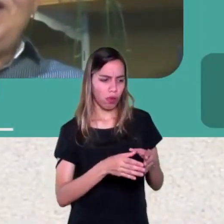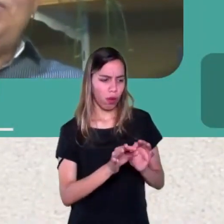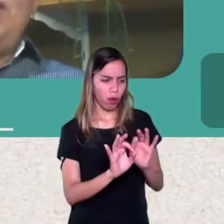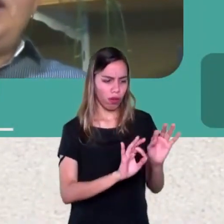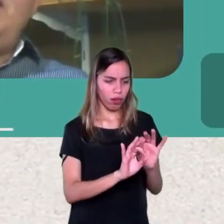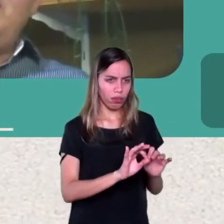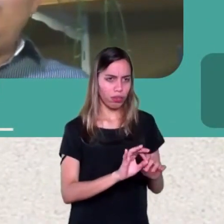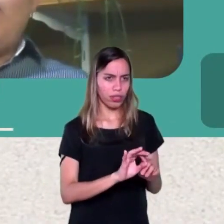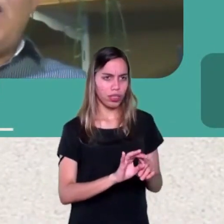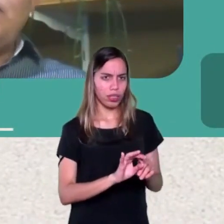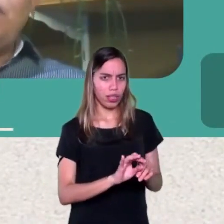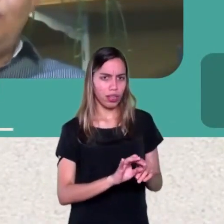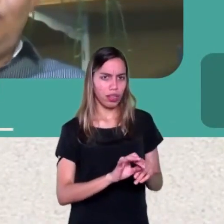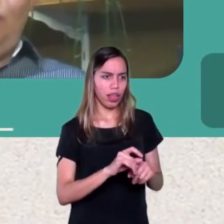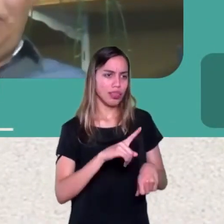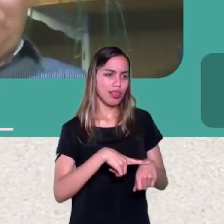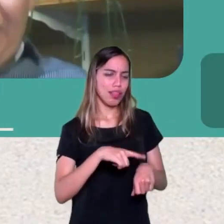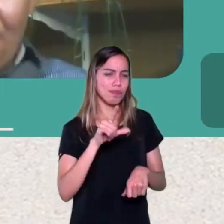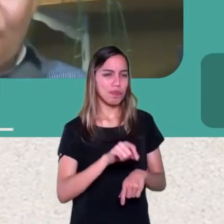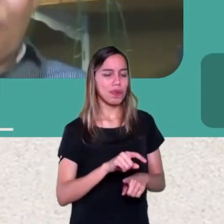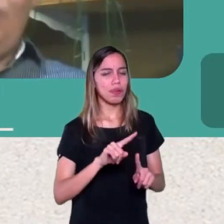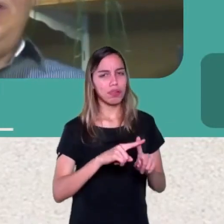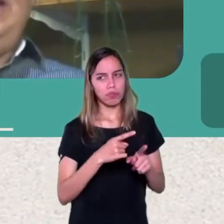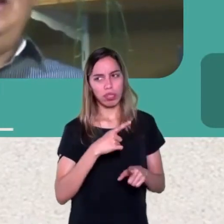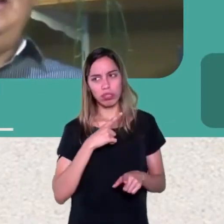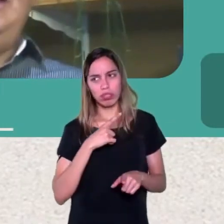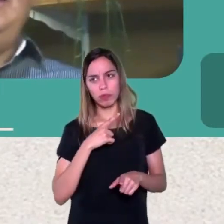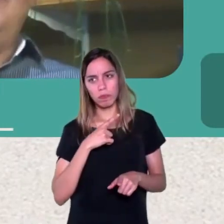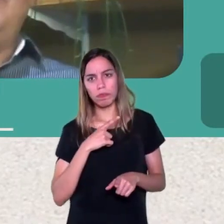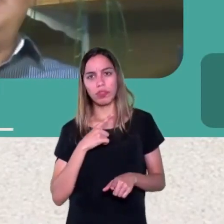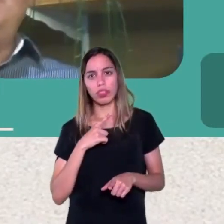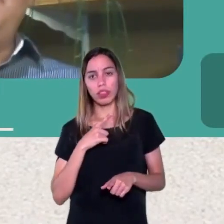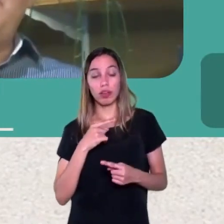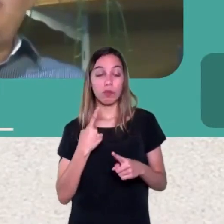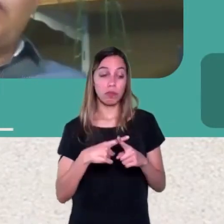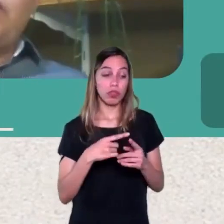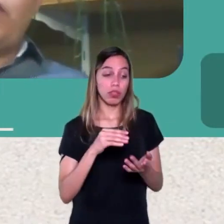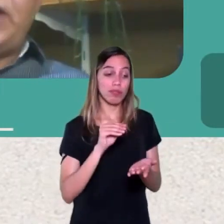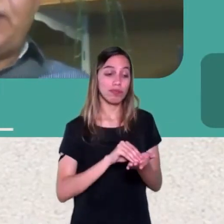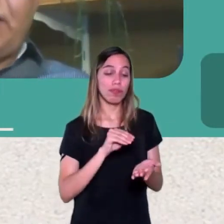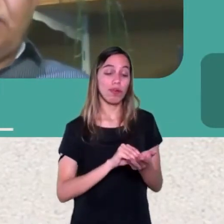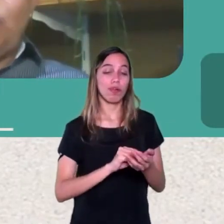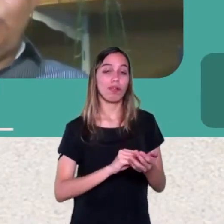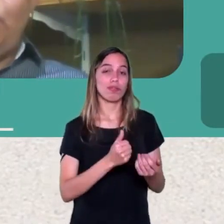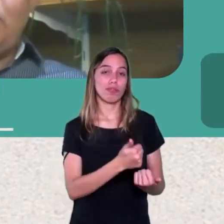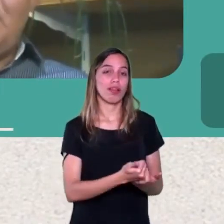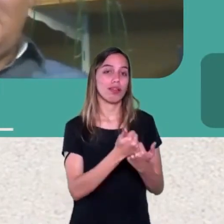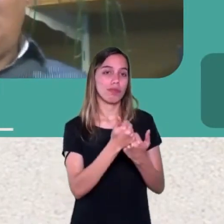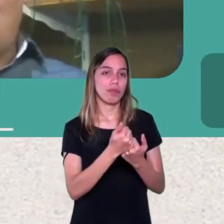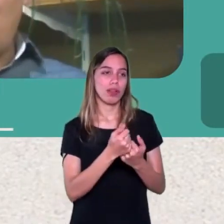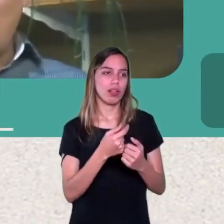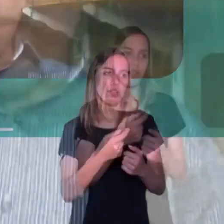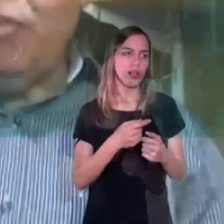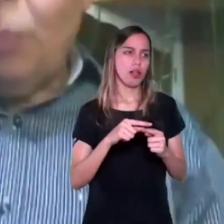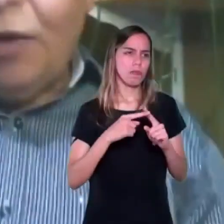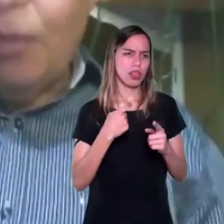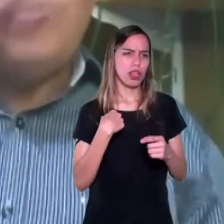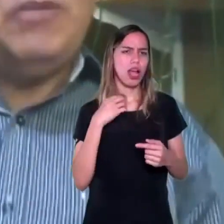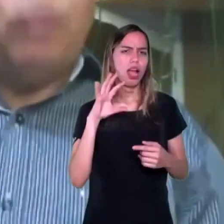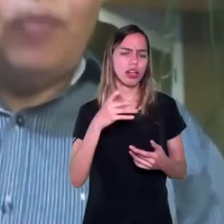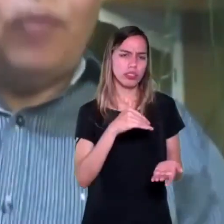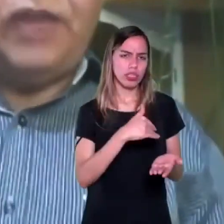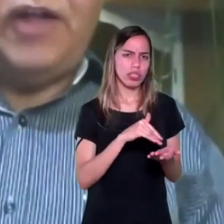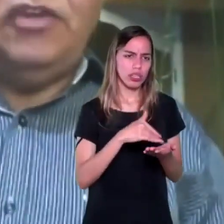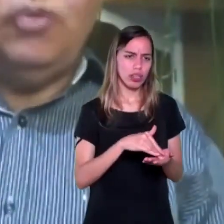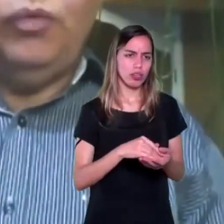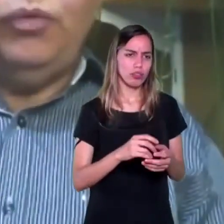patrocínio, mas que eu penso que seria muito interessante a Secretaria de Cultura. Há pouco menos de um ano nós